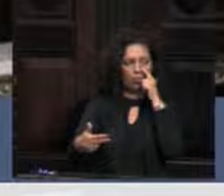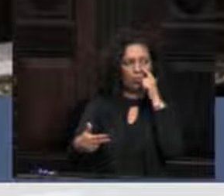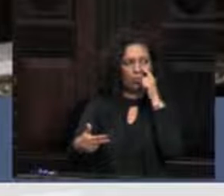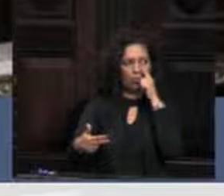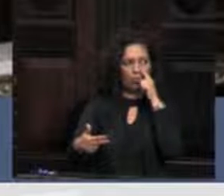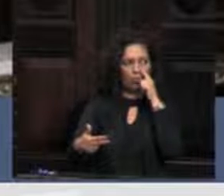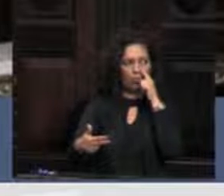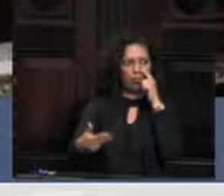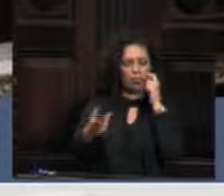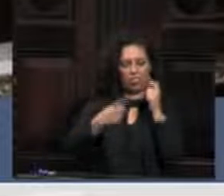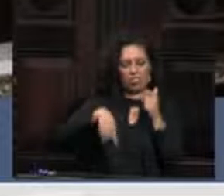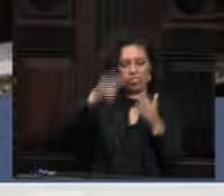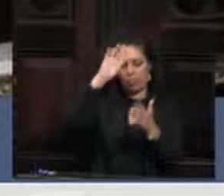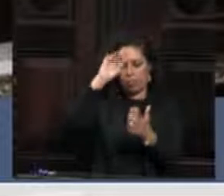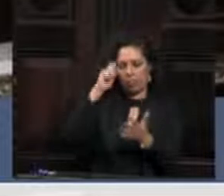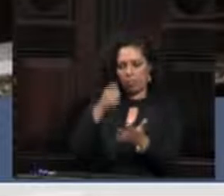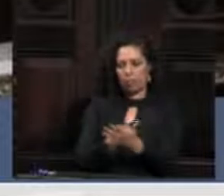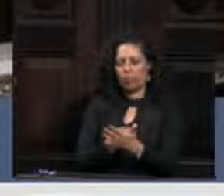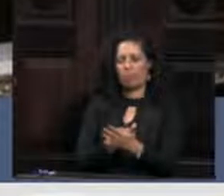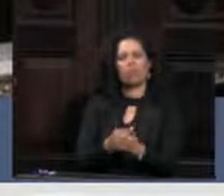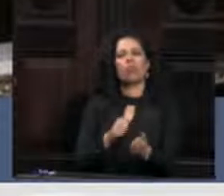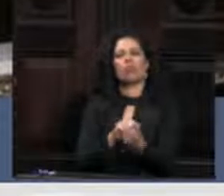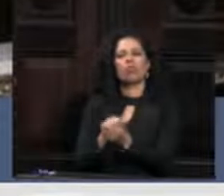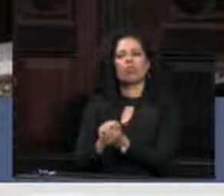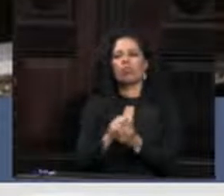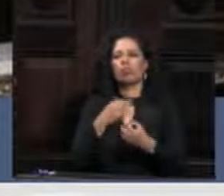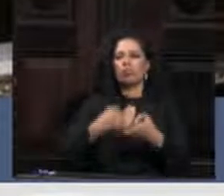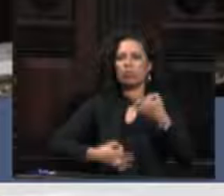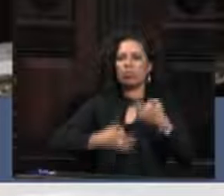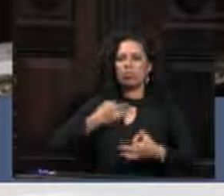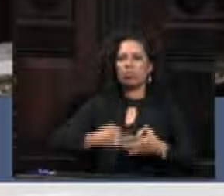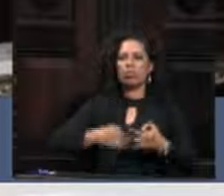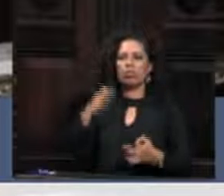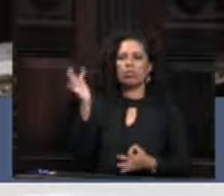uma decisão definitiva no Supremo Tribunal Federal.